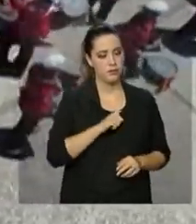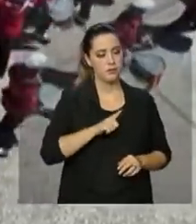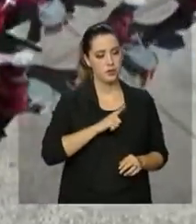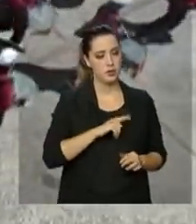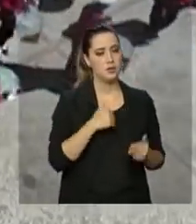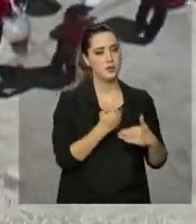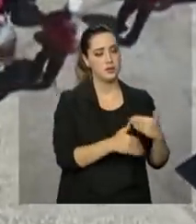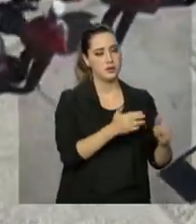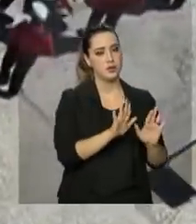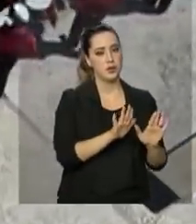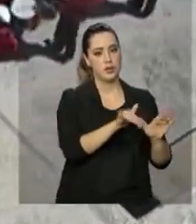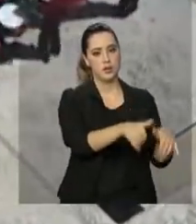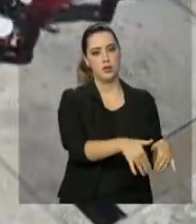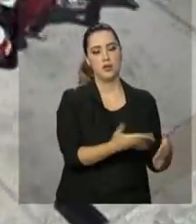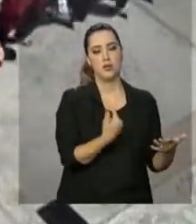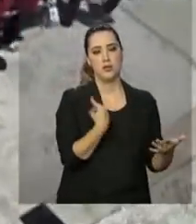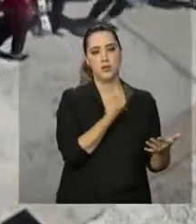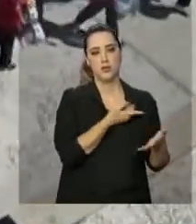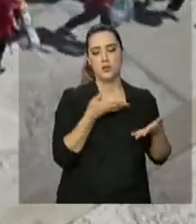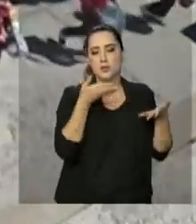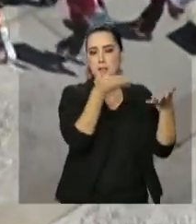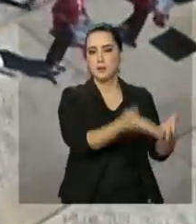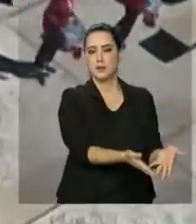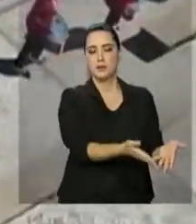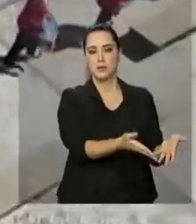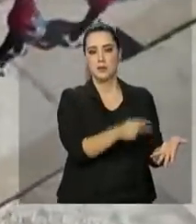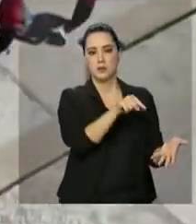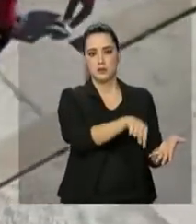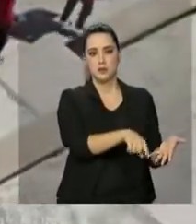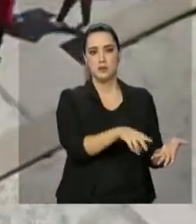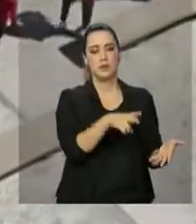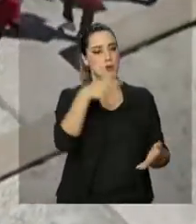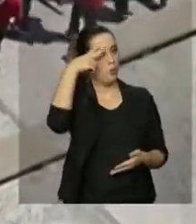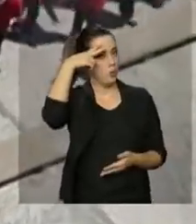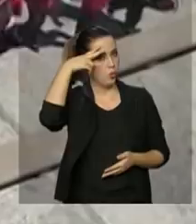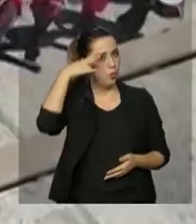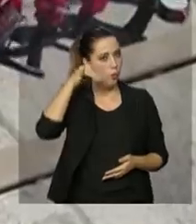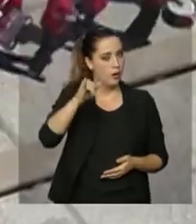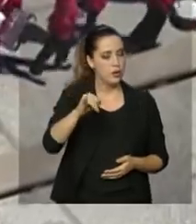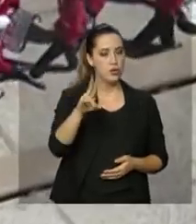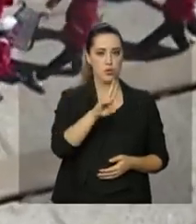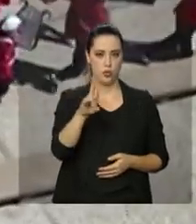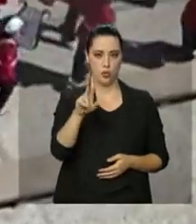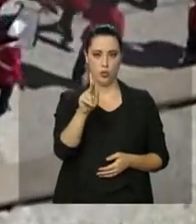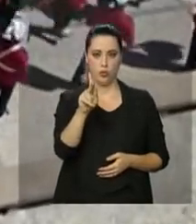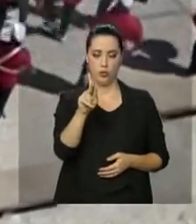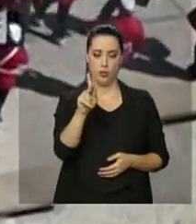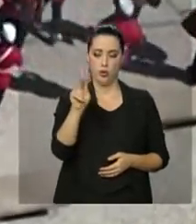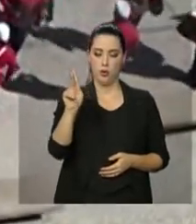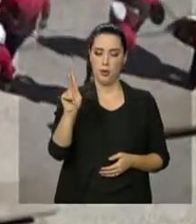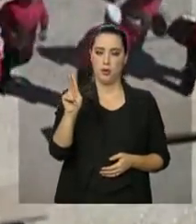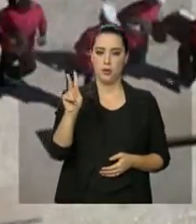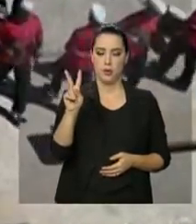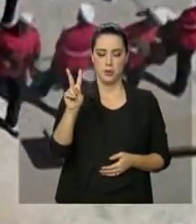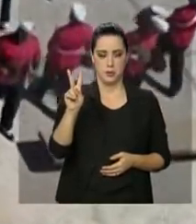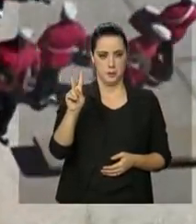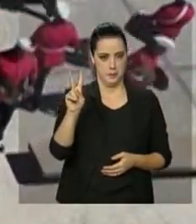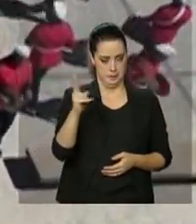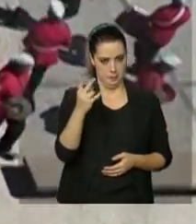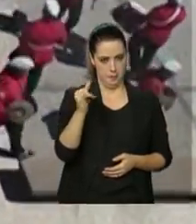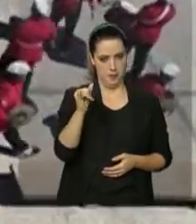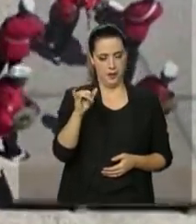tempo, o encerramento da nossa participação no Haiti. Tivemos, então, a nossa participação no Haiti, que